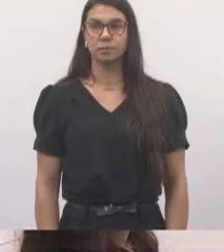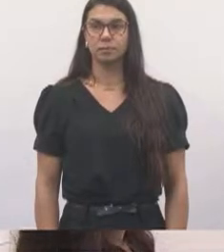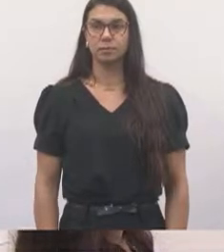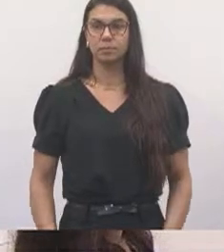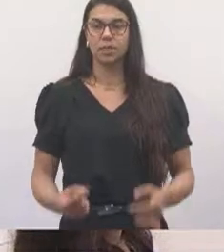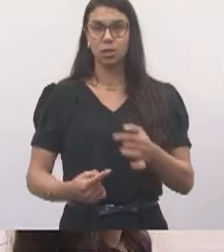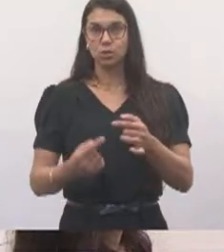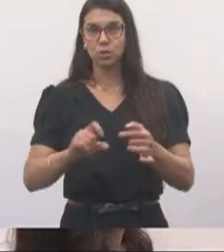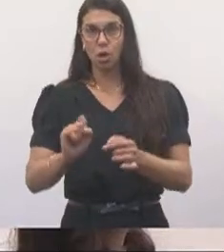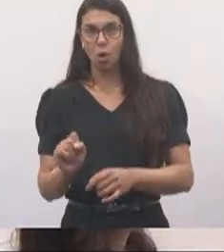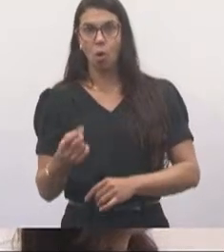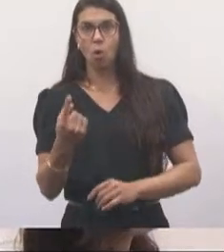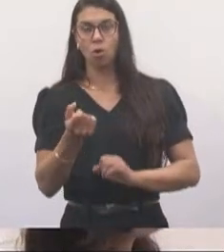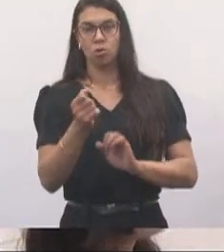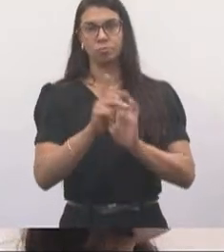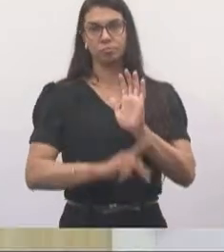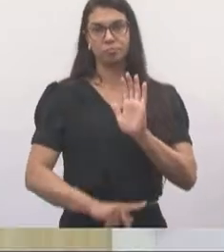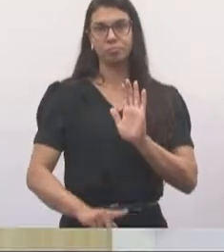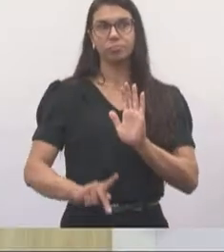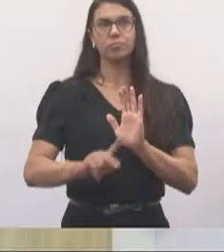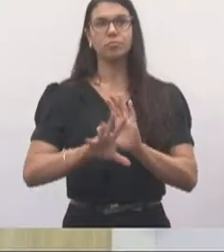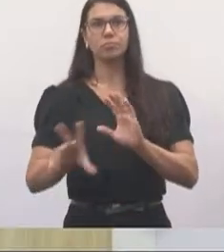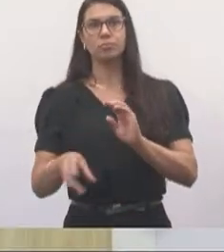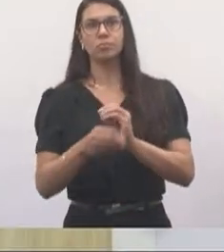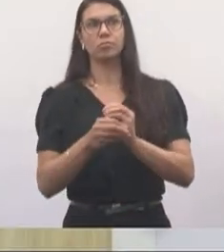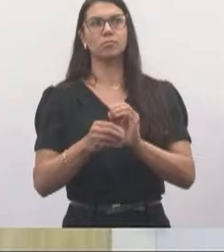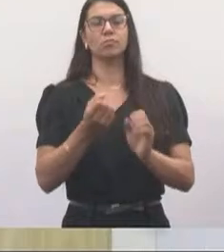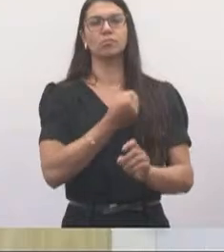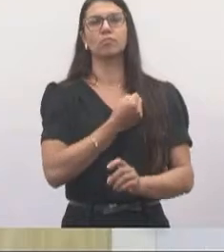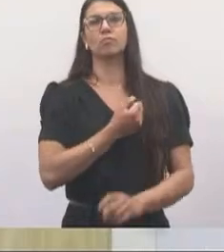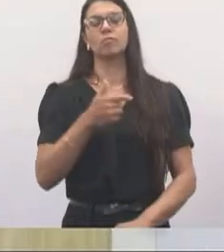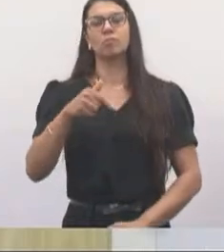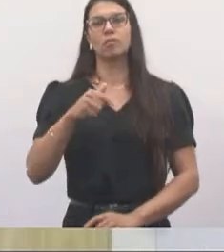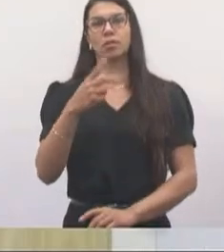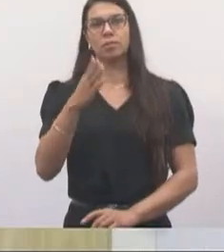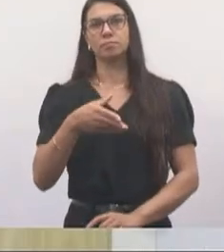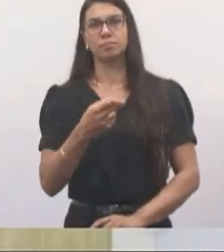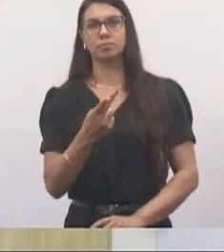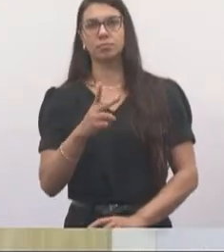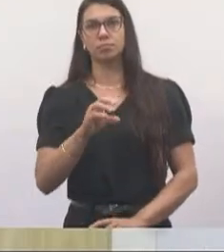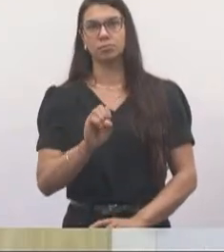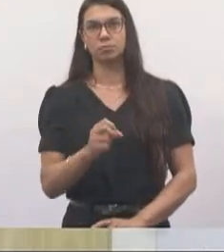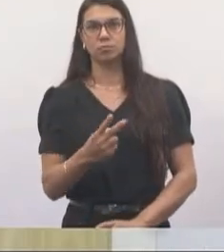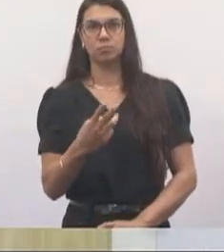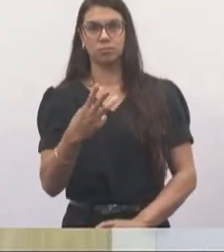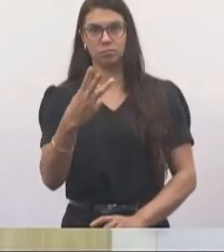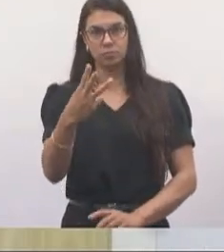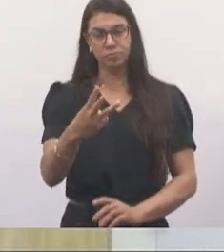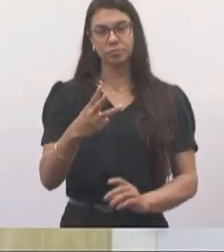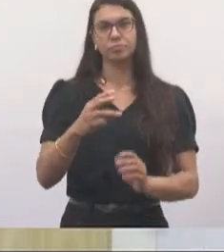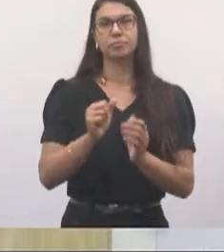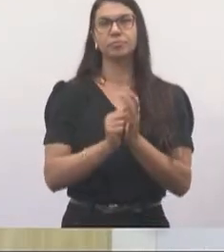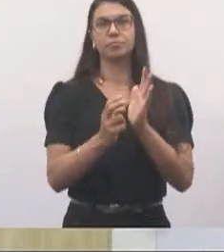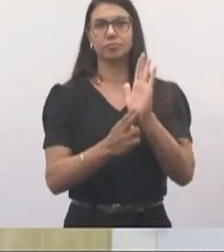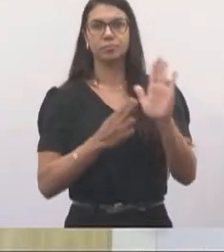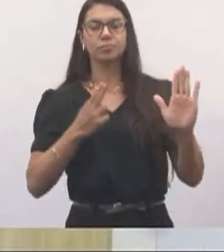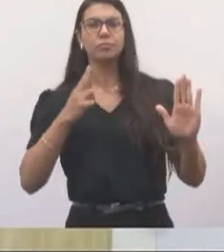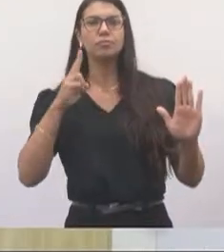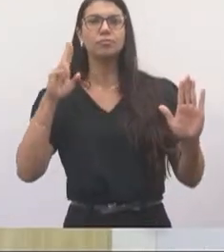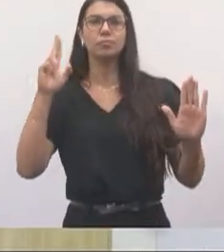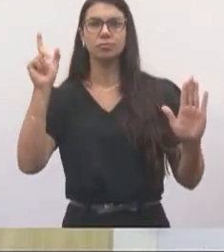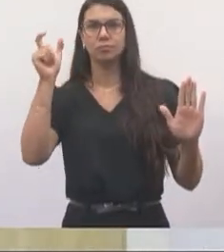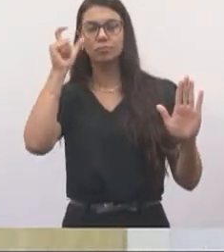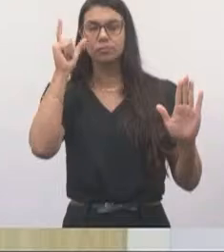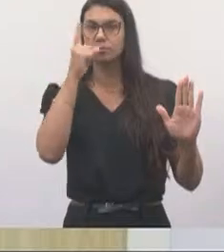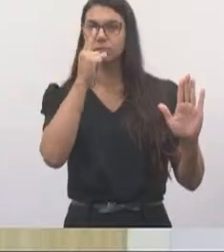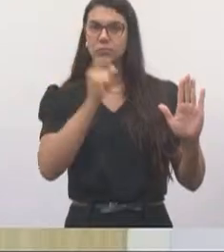discussão única do projeto de resolução número 7 de 2023 autoria vereadores Abner Rosa Sônia patas da Amizade